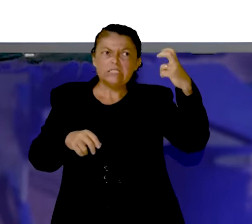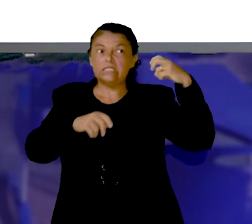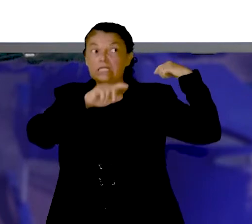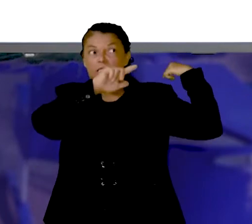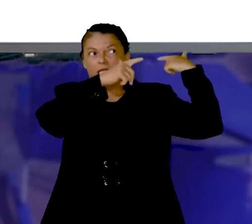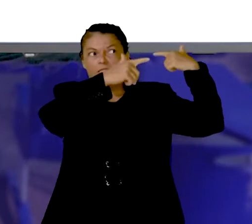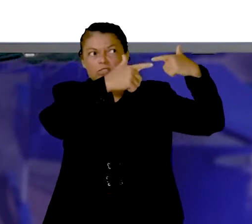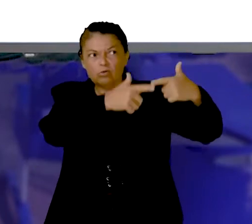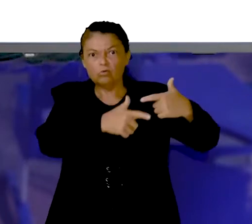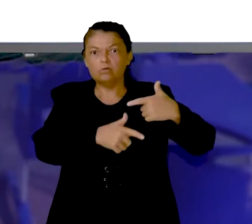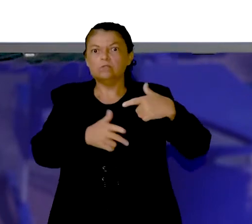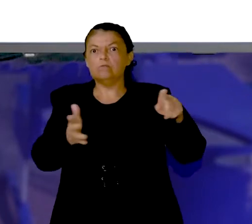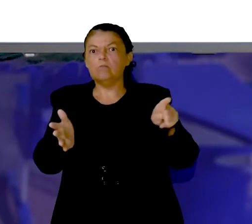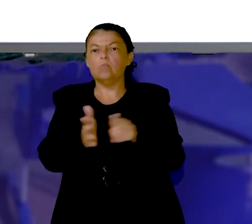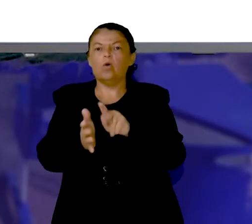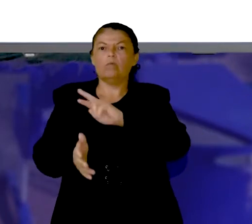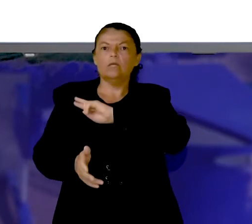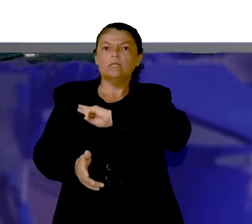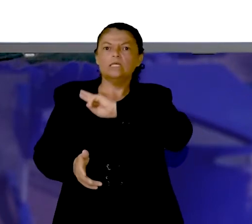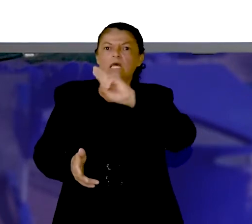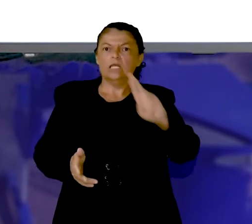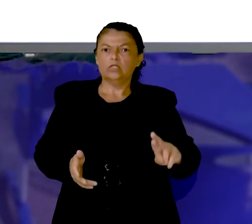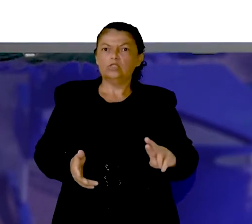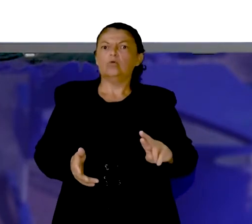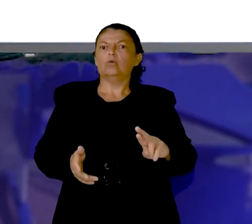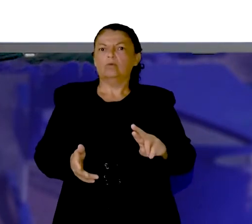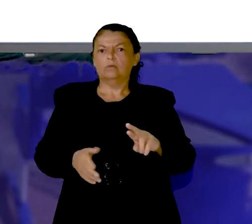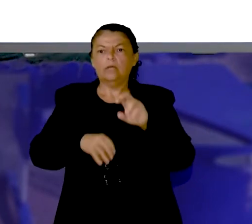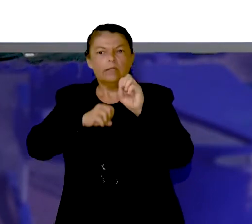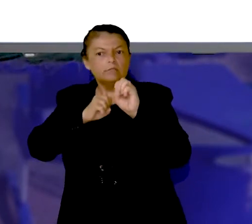alimentam crenças. E essas crenças